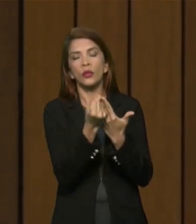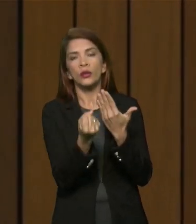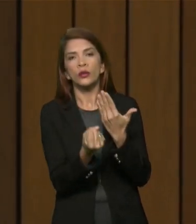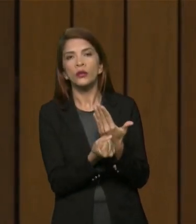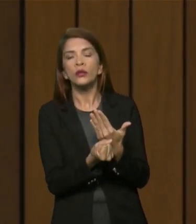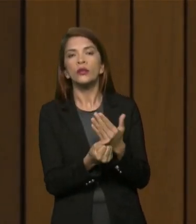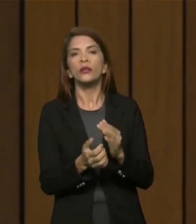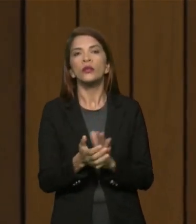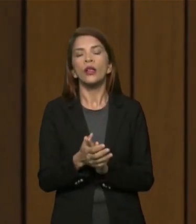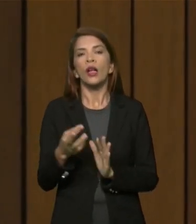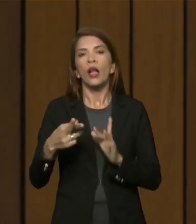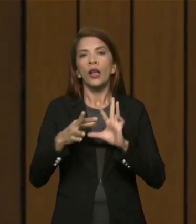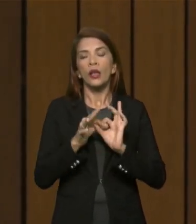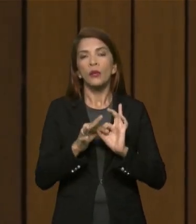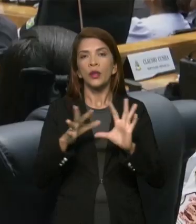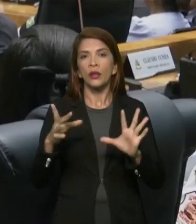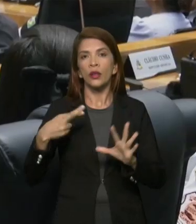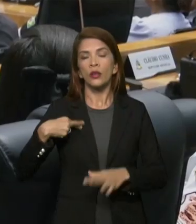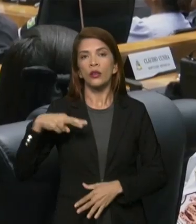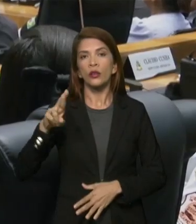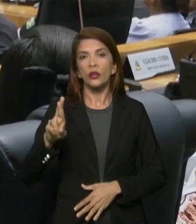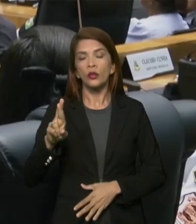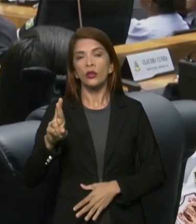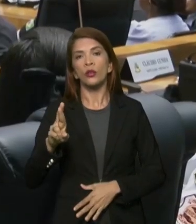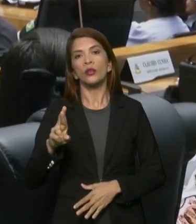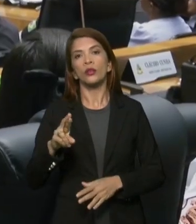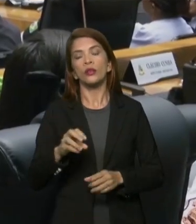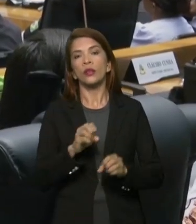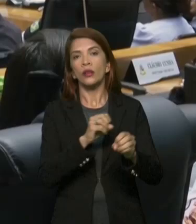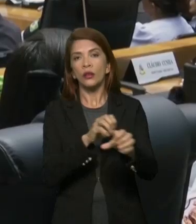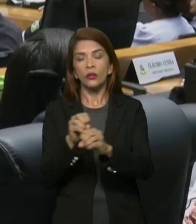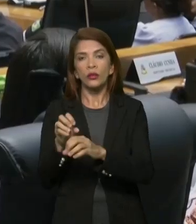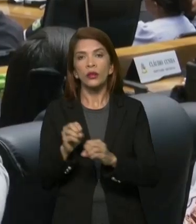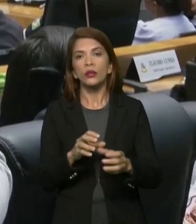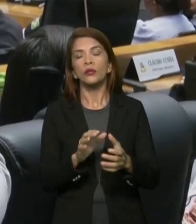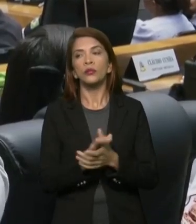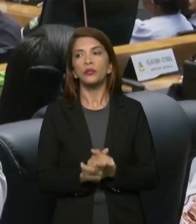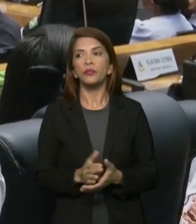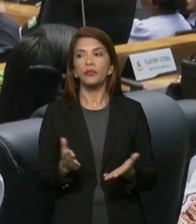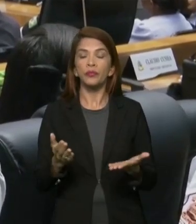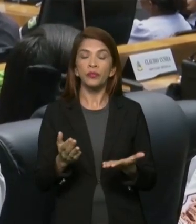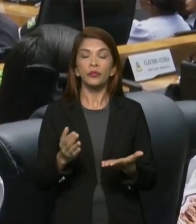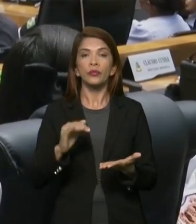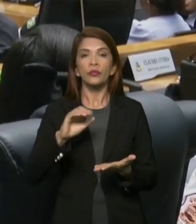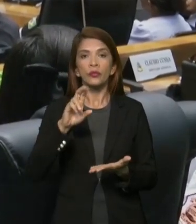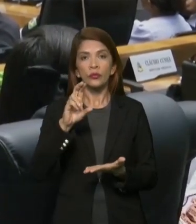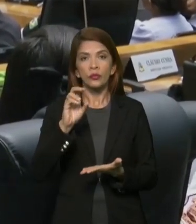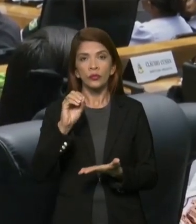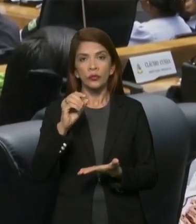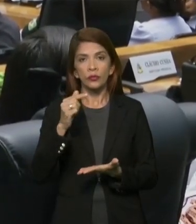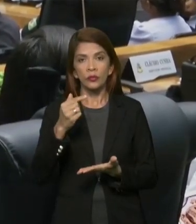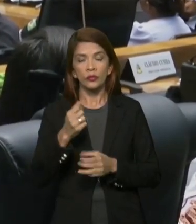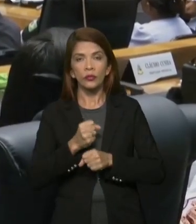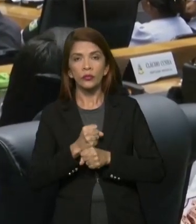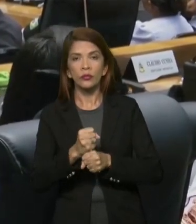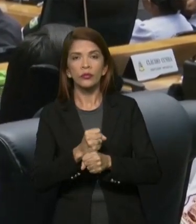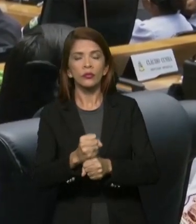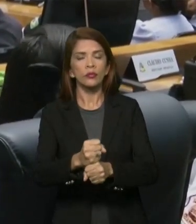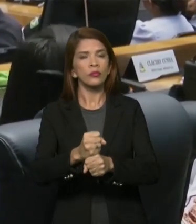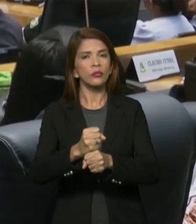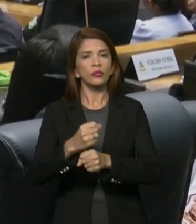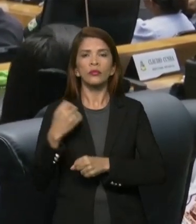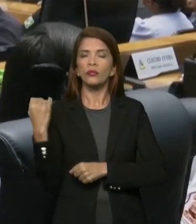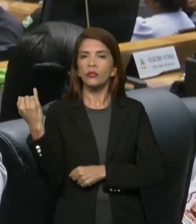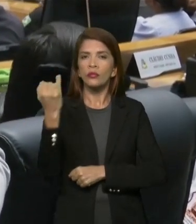educação e defesa dos direitos humanos. A reforma protestante, que completa 507 anos, foi fundamental para a